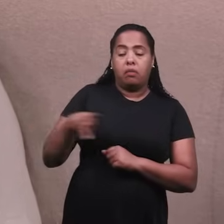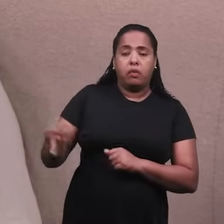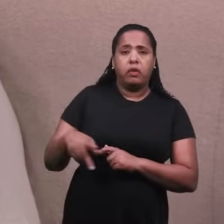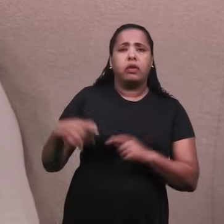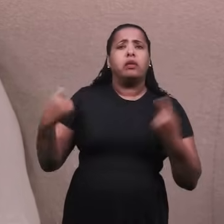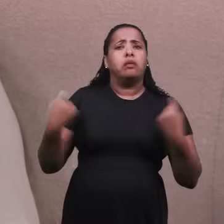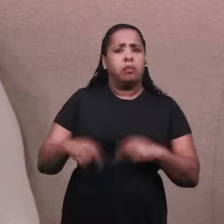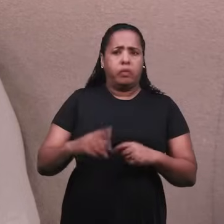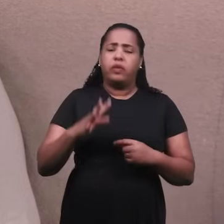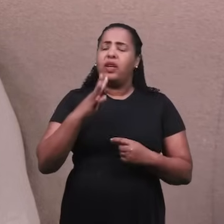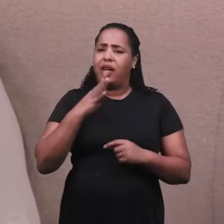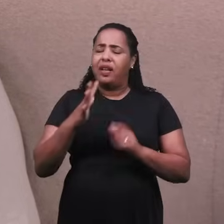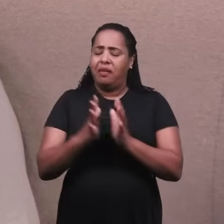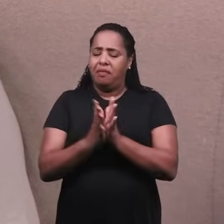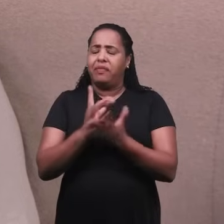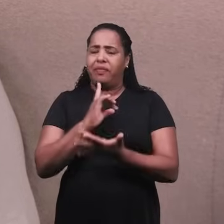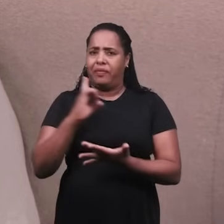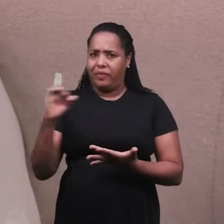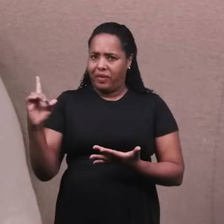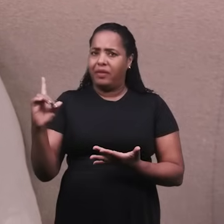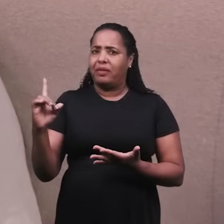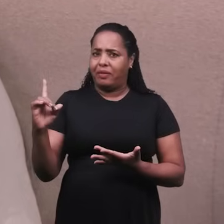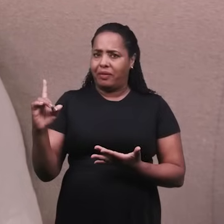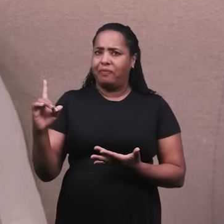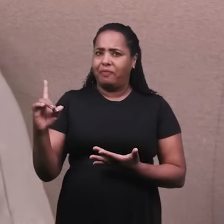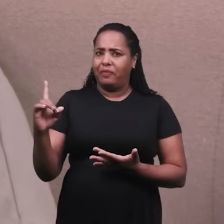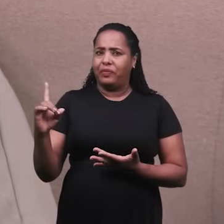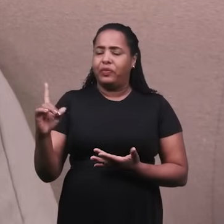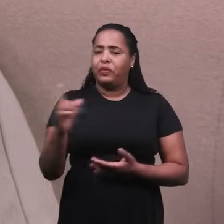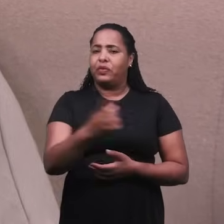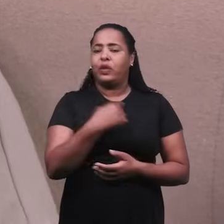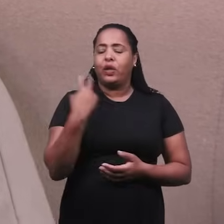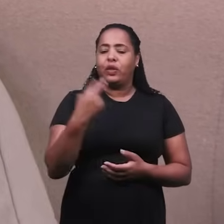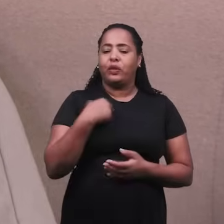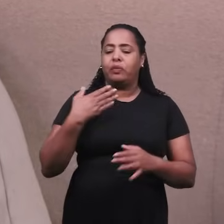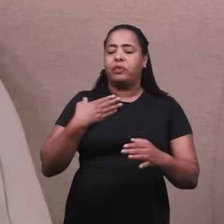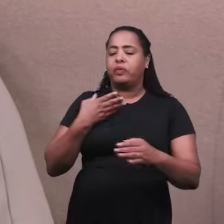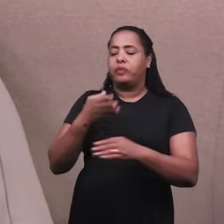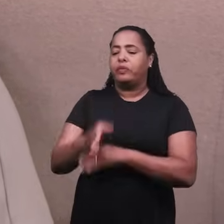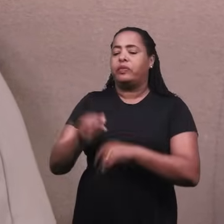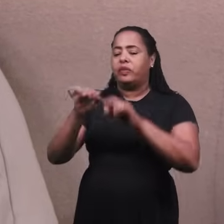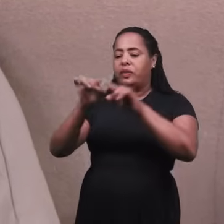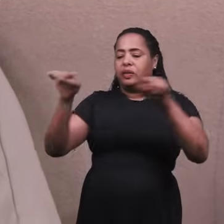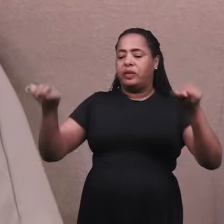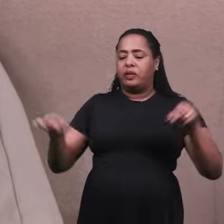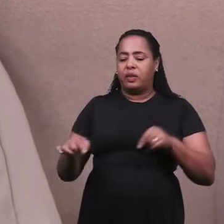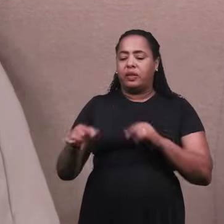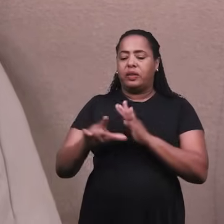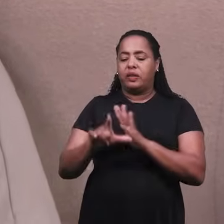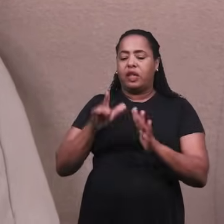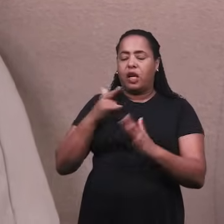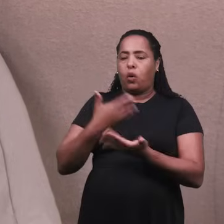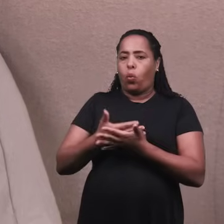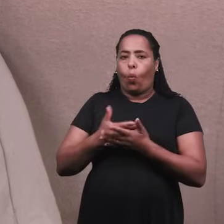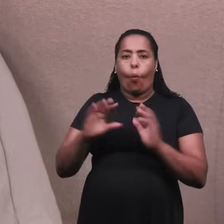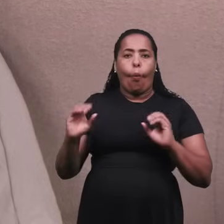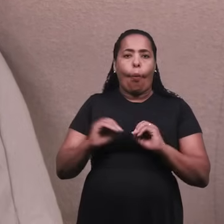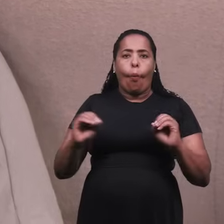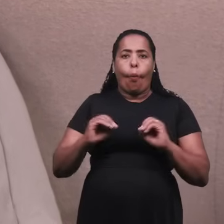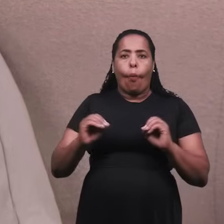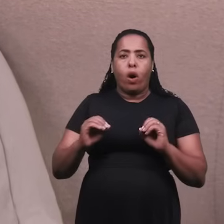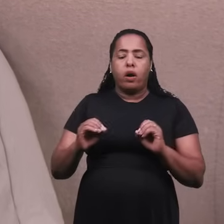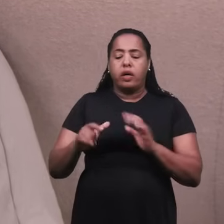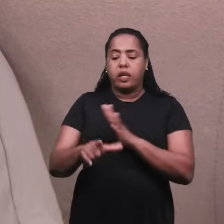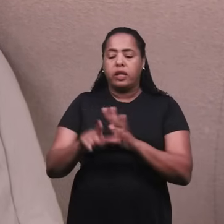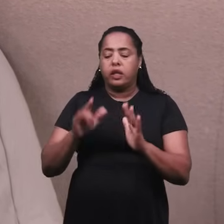Professora precisa conhecer a palavra. Nós não podemos ir para uma sala de aula sem ter estudado,